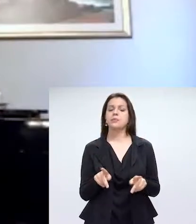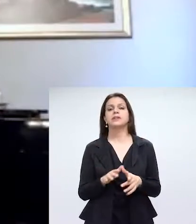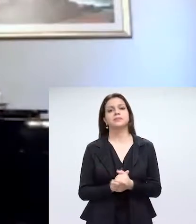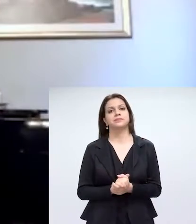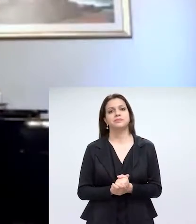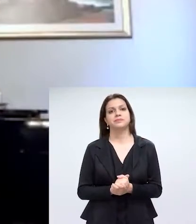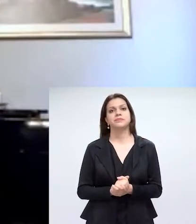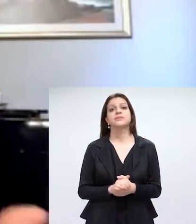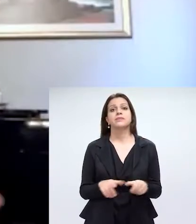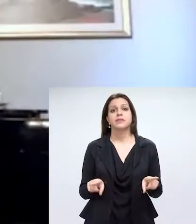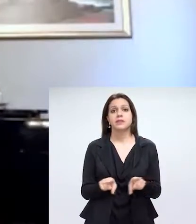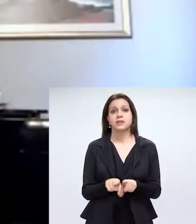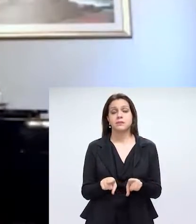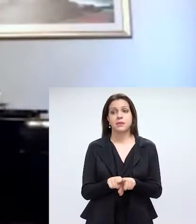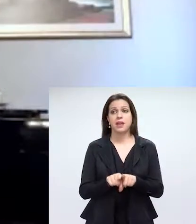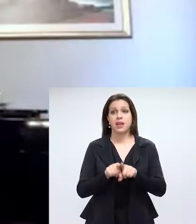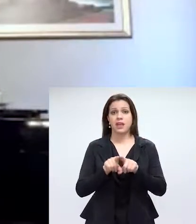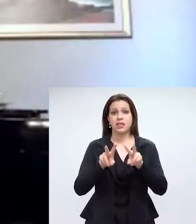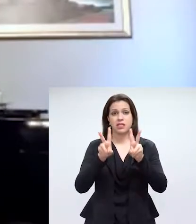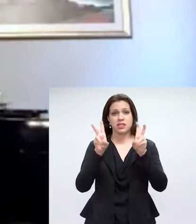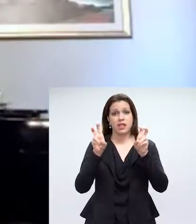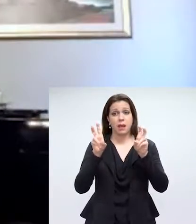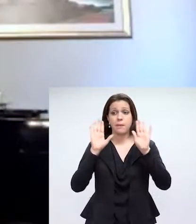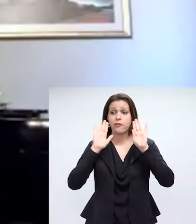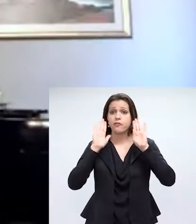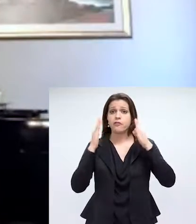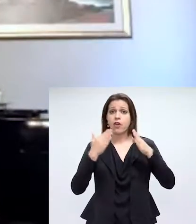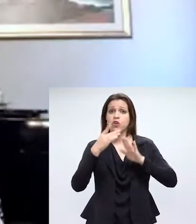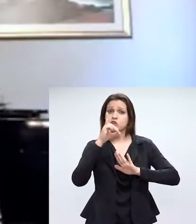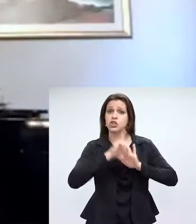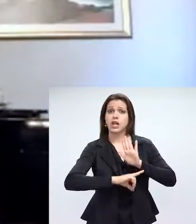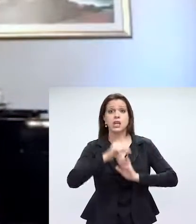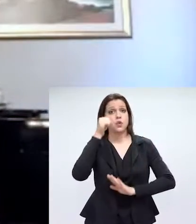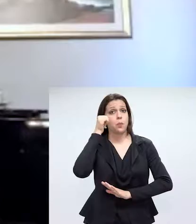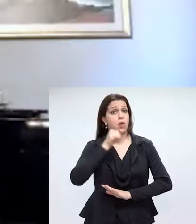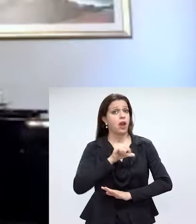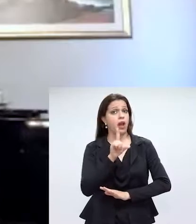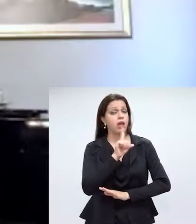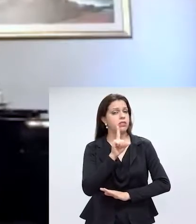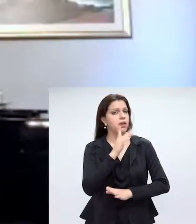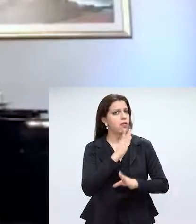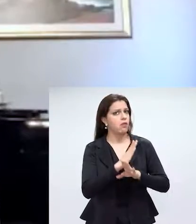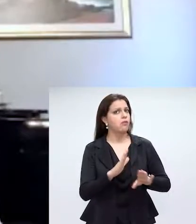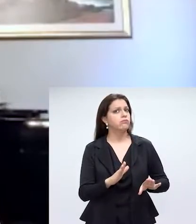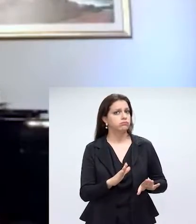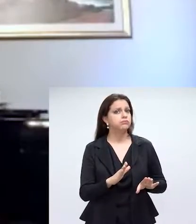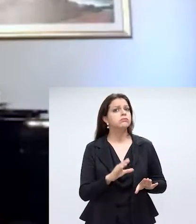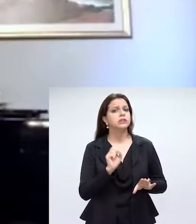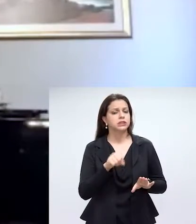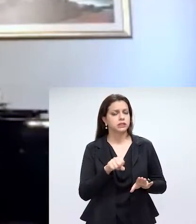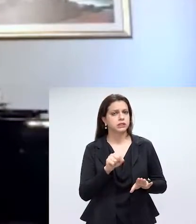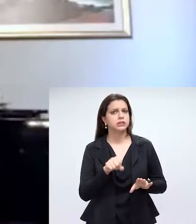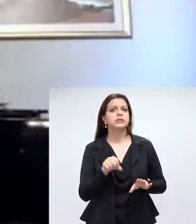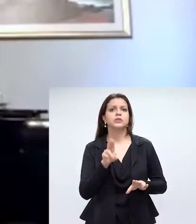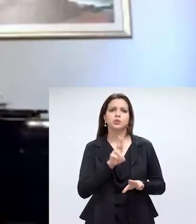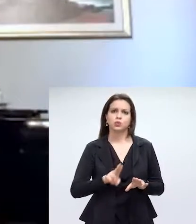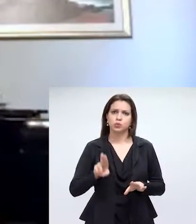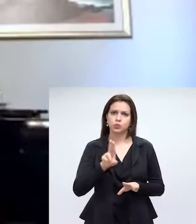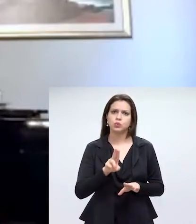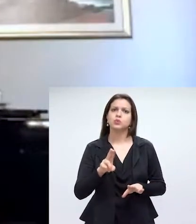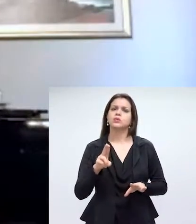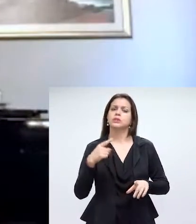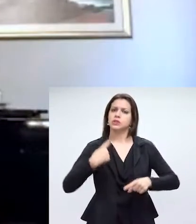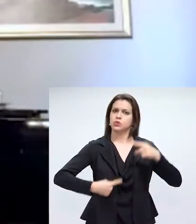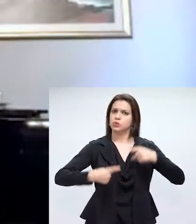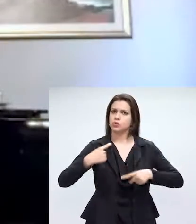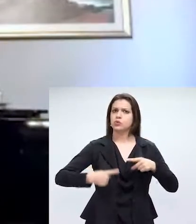muitas informações, principalmente no que diz respeito à saúde pública, mas os temas voltados aos direitos das mulheres